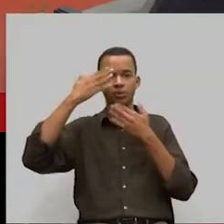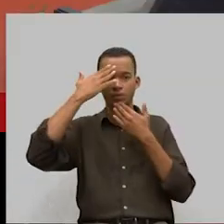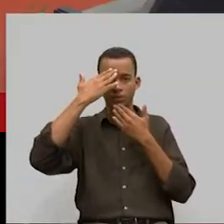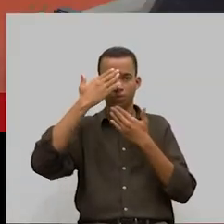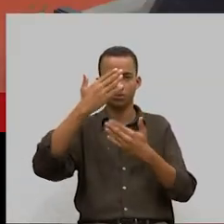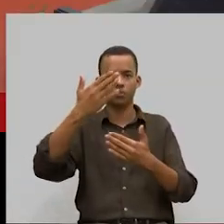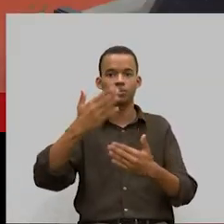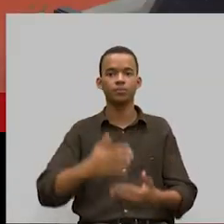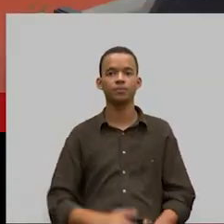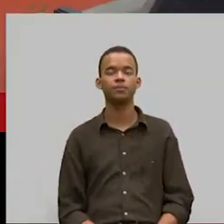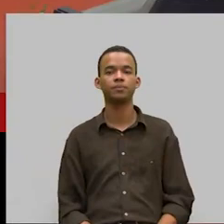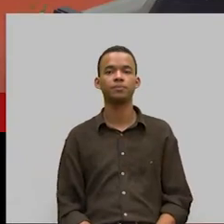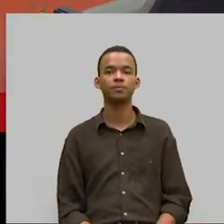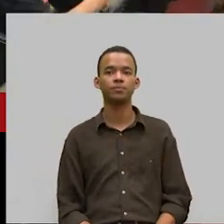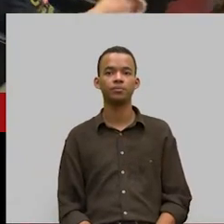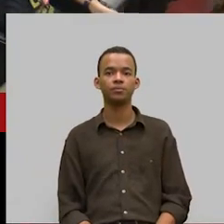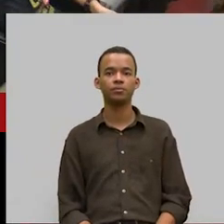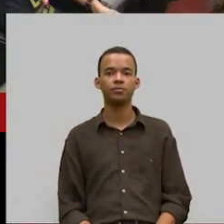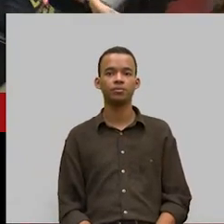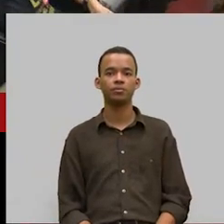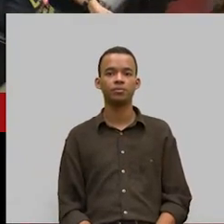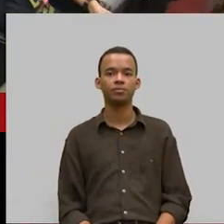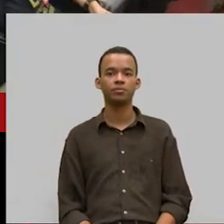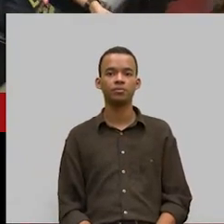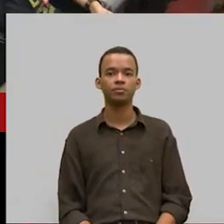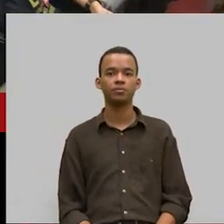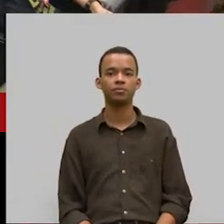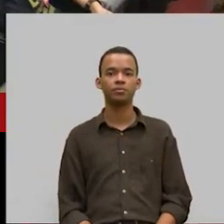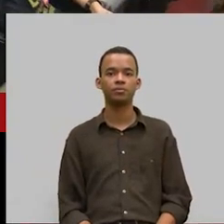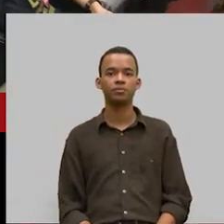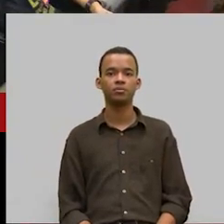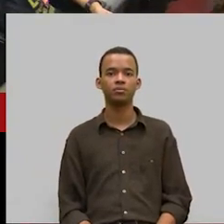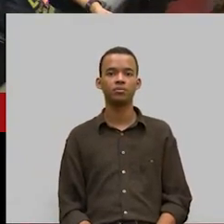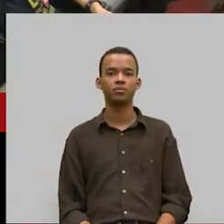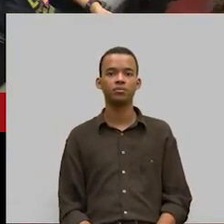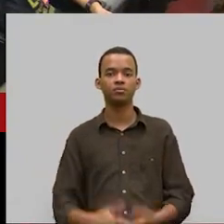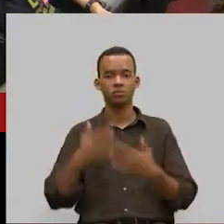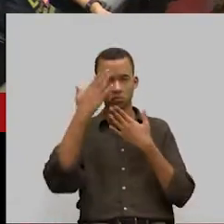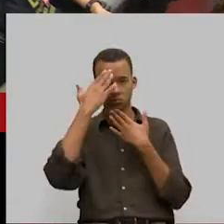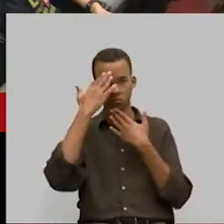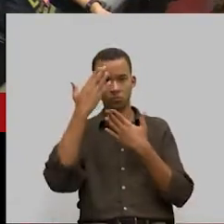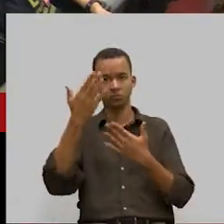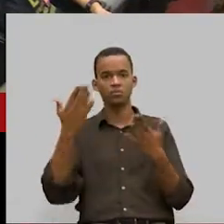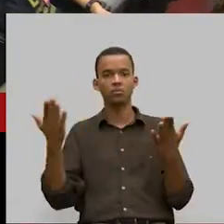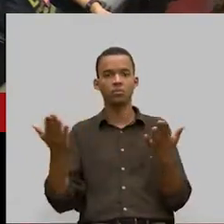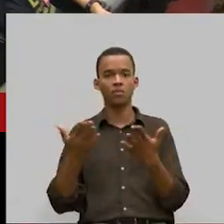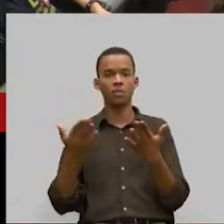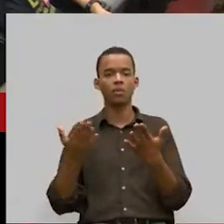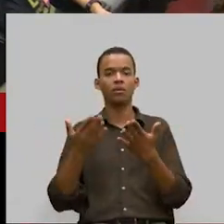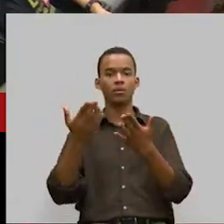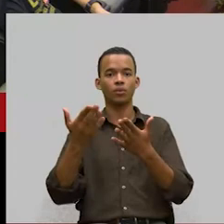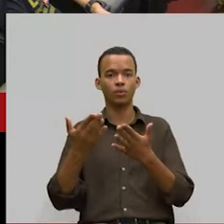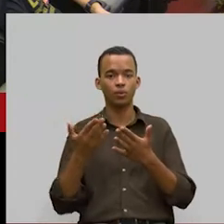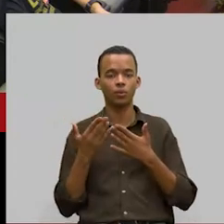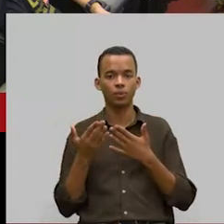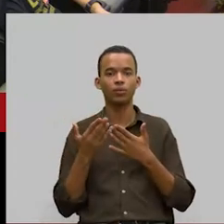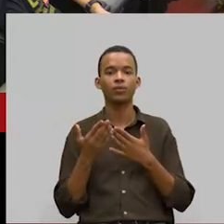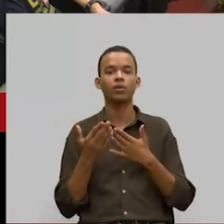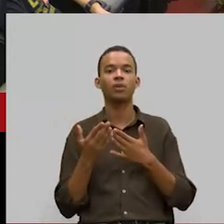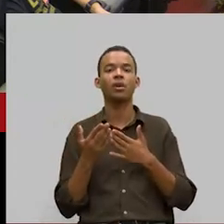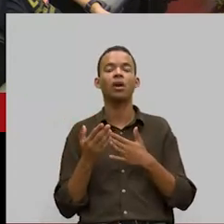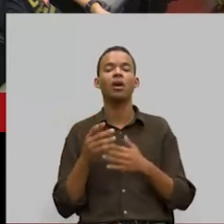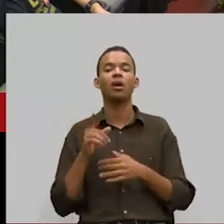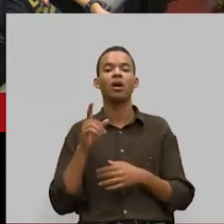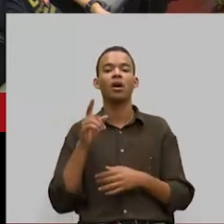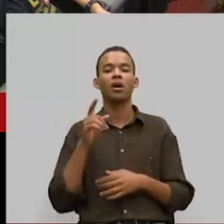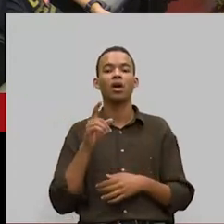gente muito obrigada Quero convidar agora o pró-reitor de ensino do Instituto Federal do Sul de Minas e